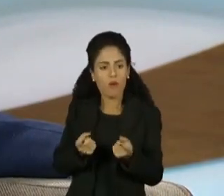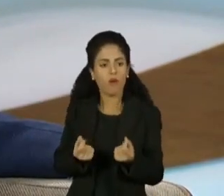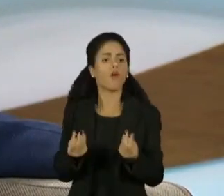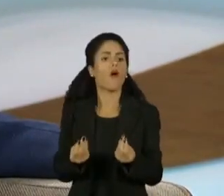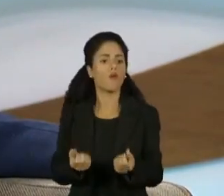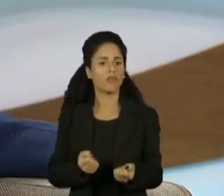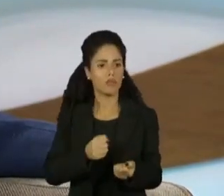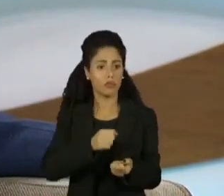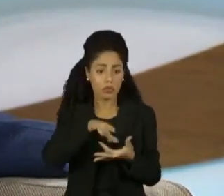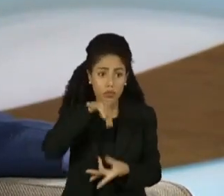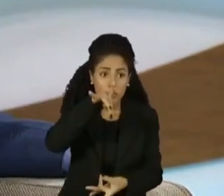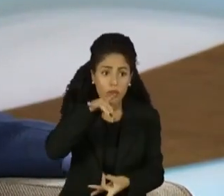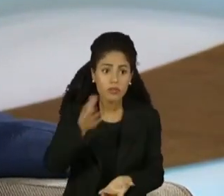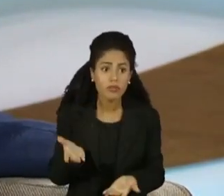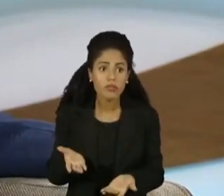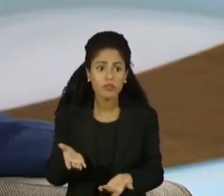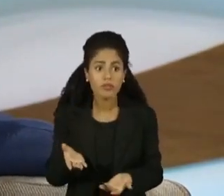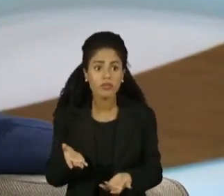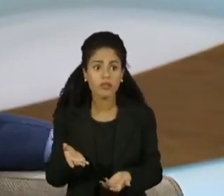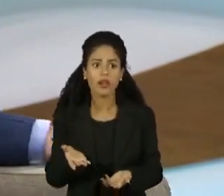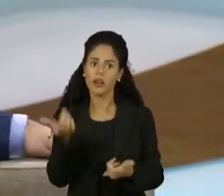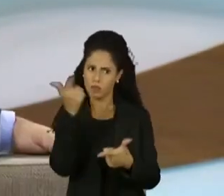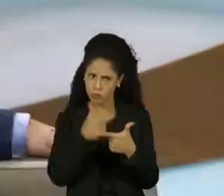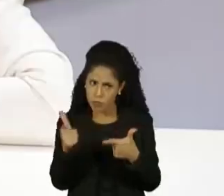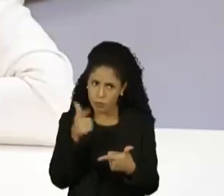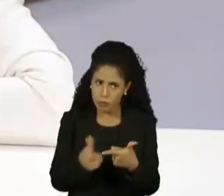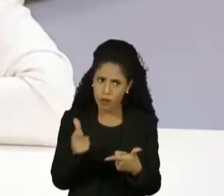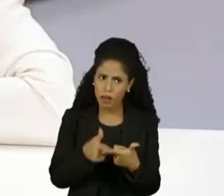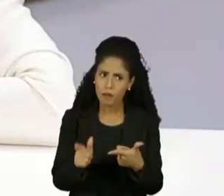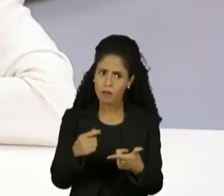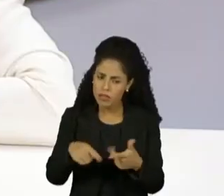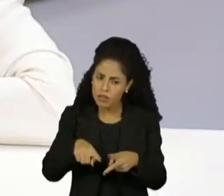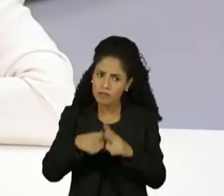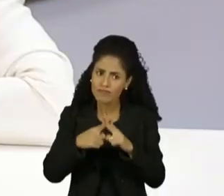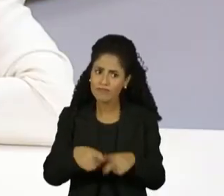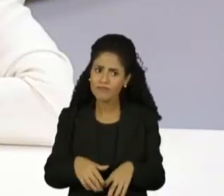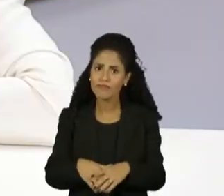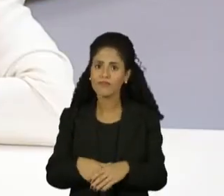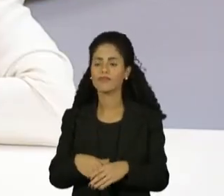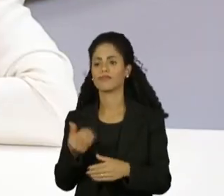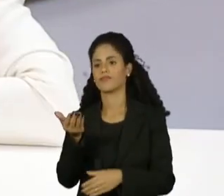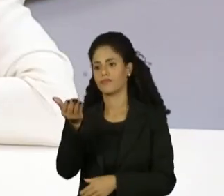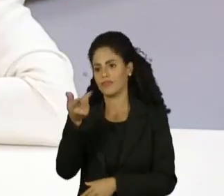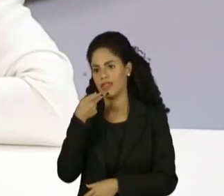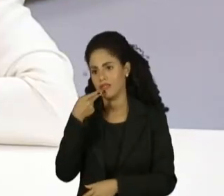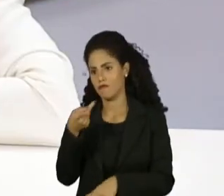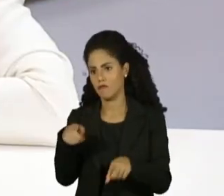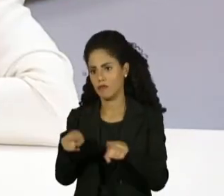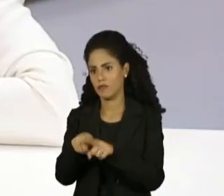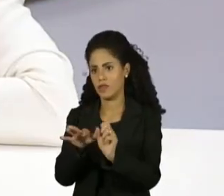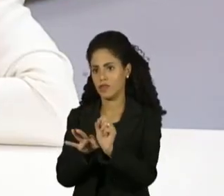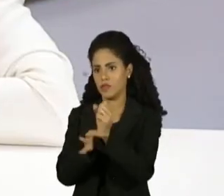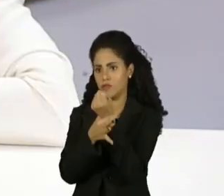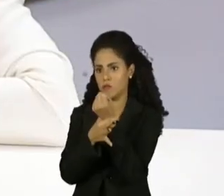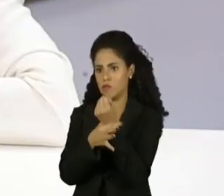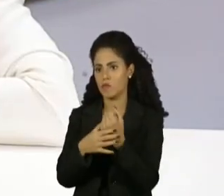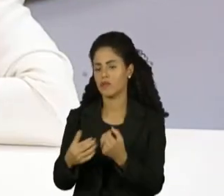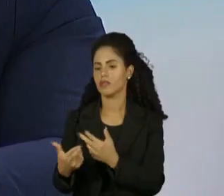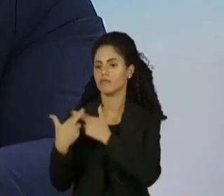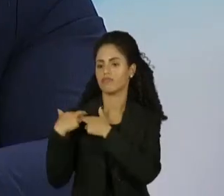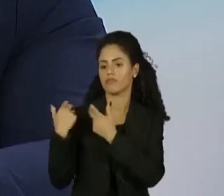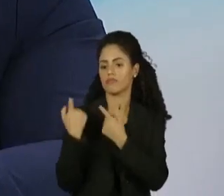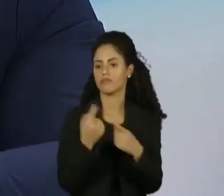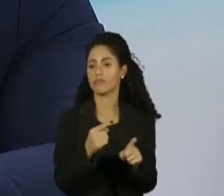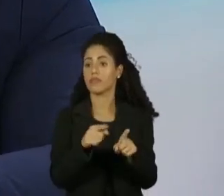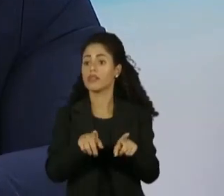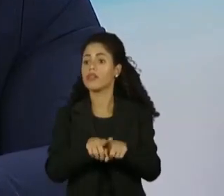da democracia, a democracia tem algum Gabriel, problema que precisa ser corrigido. Senador, o senhor falou de uma insegurança em exercer um papel de oposição